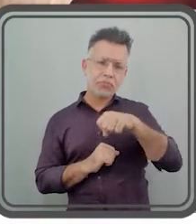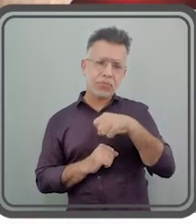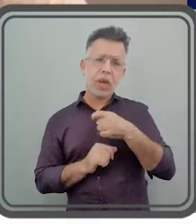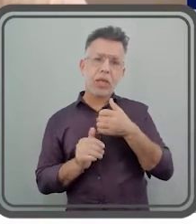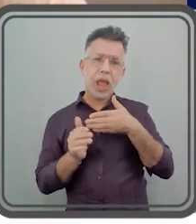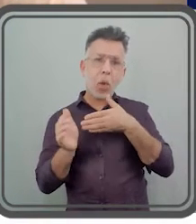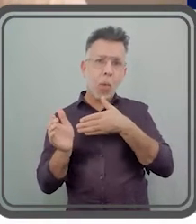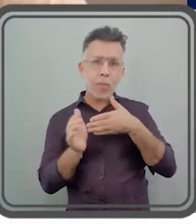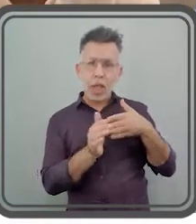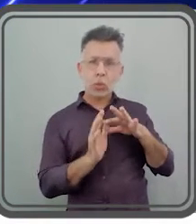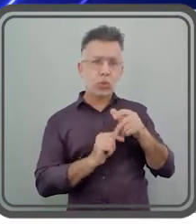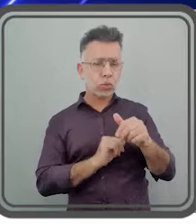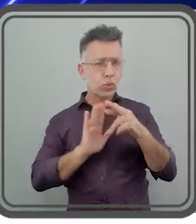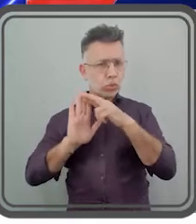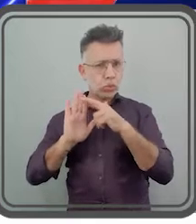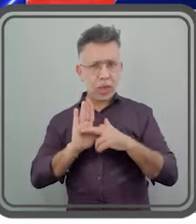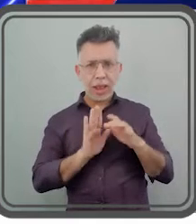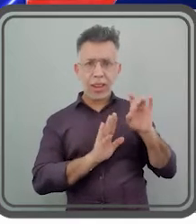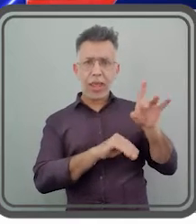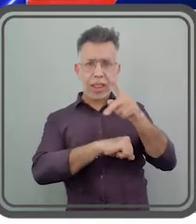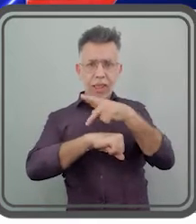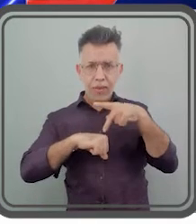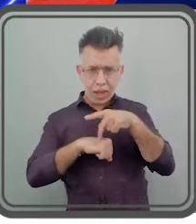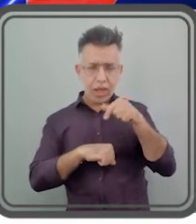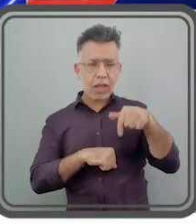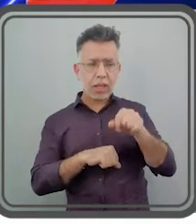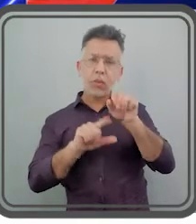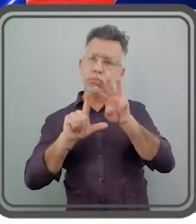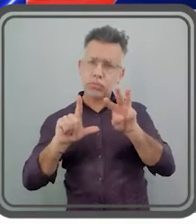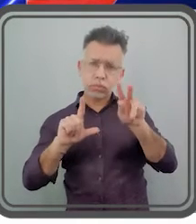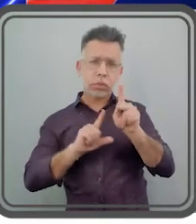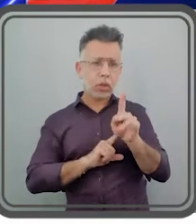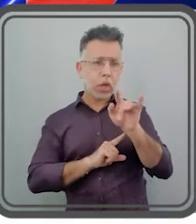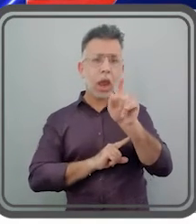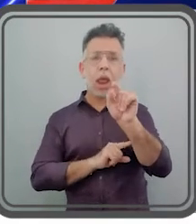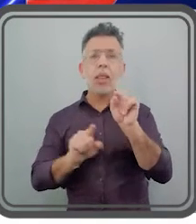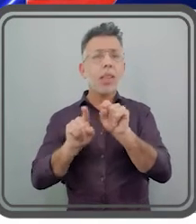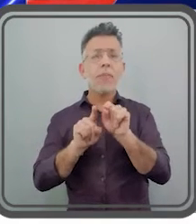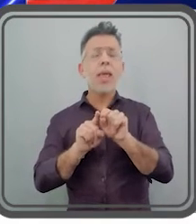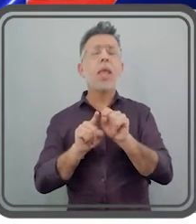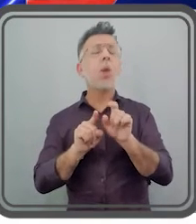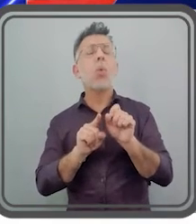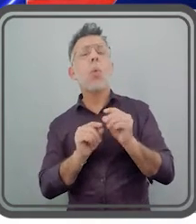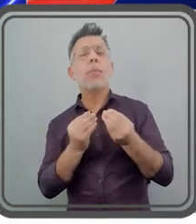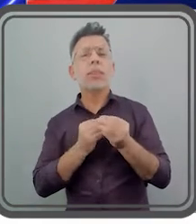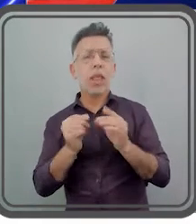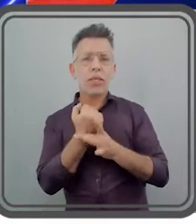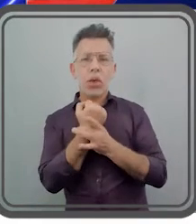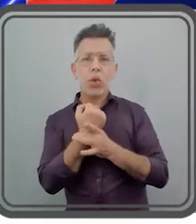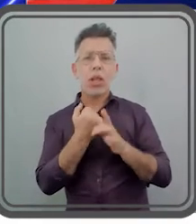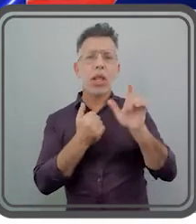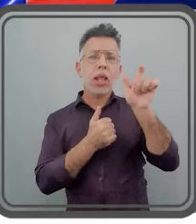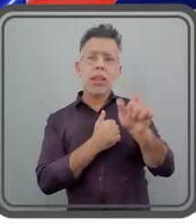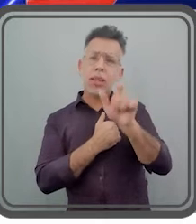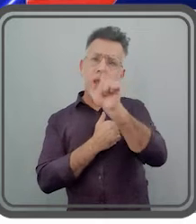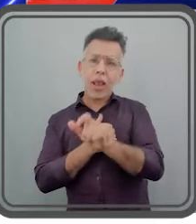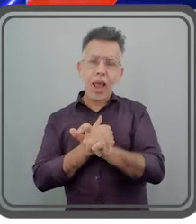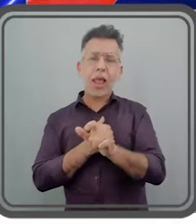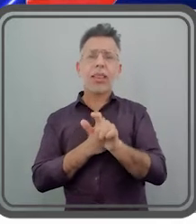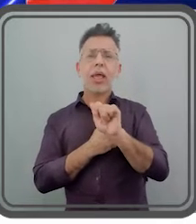mesma forma que a gente acompanha parece fazer inscrições de cada é esse o Caique também mensurar como é que tá a Protocolos de segurança das companhias aéreas redes hoteleiras